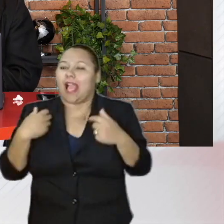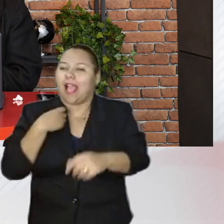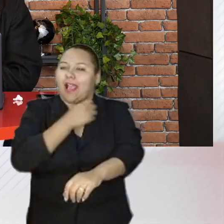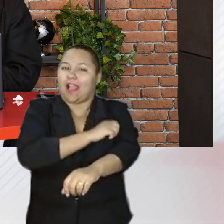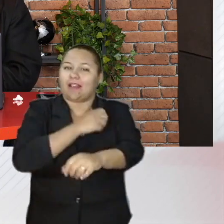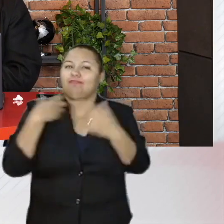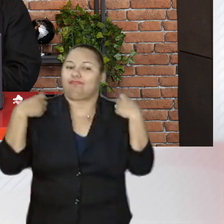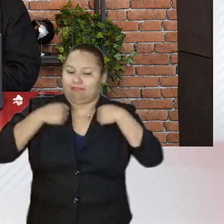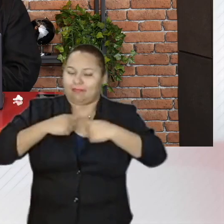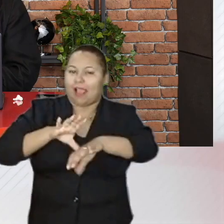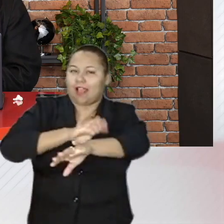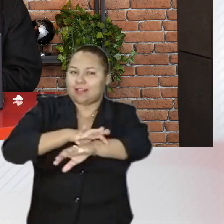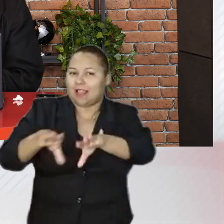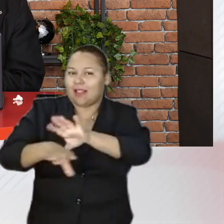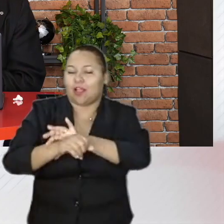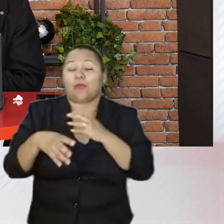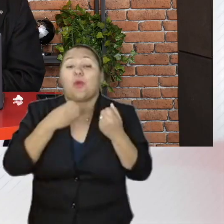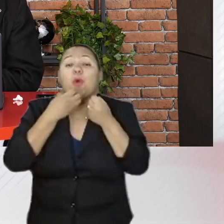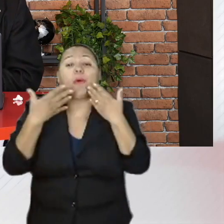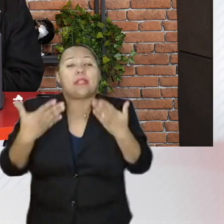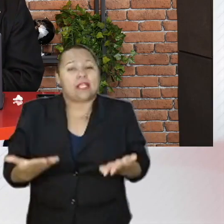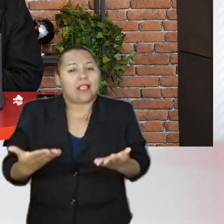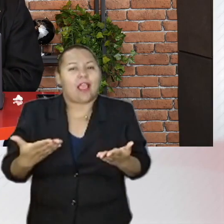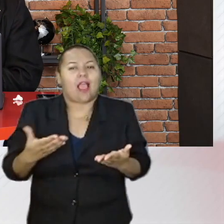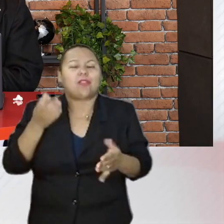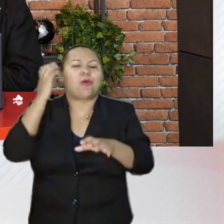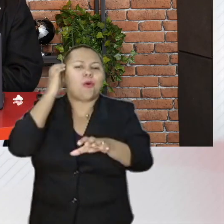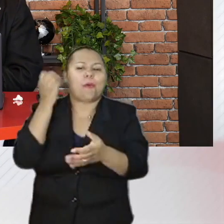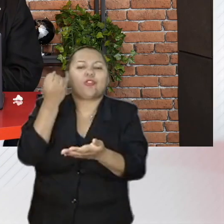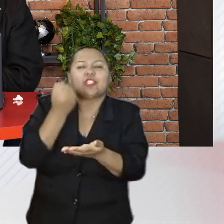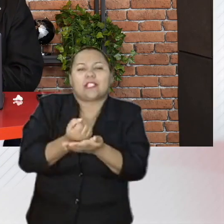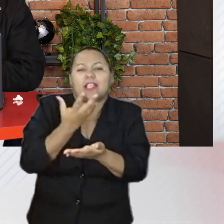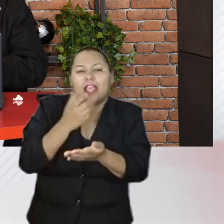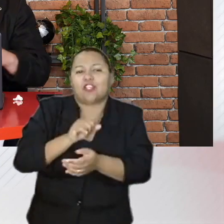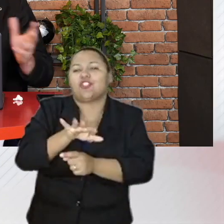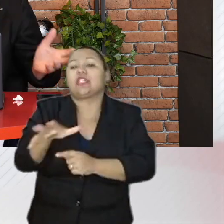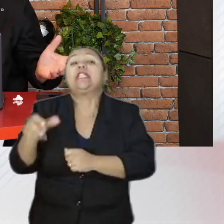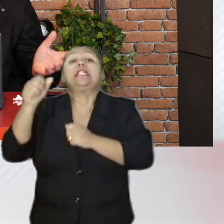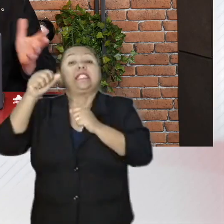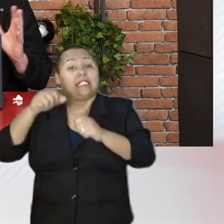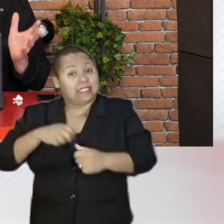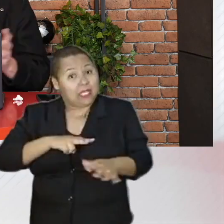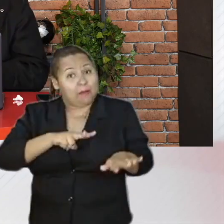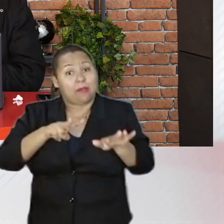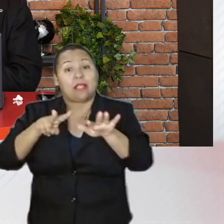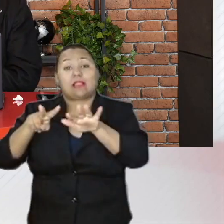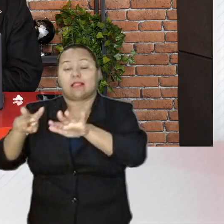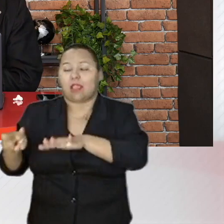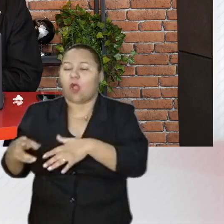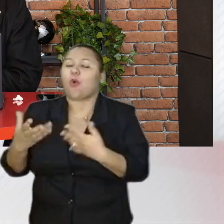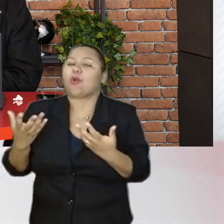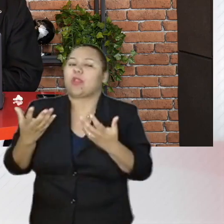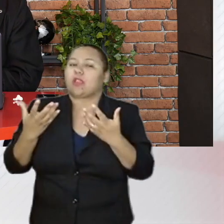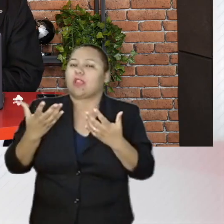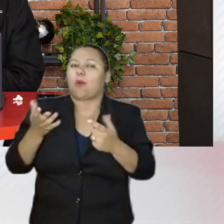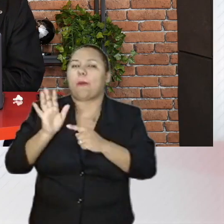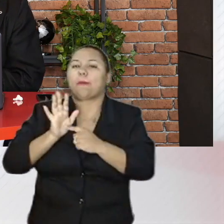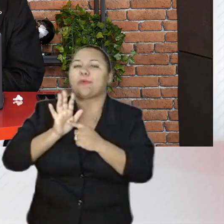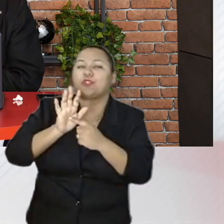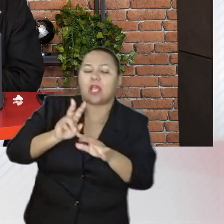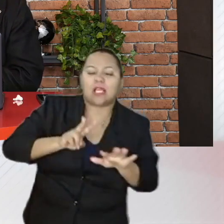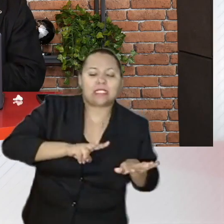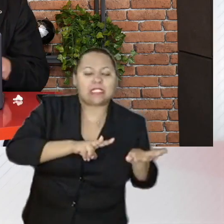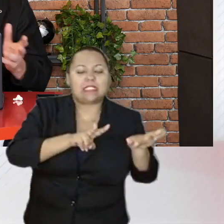no nosso podcast. É um podcast semanal que a gente procura fazer um balanço da semana do que está acontecendo na